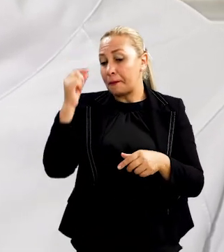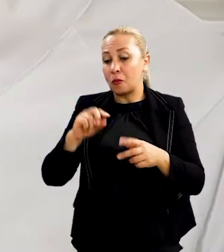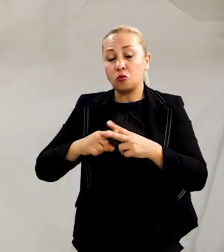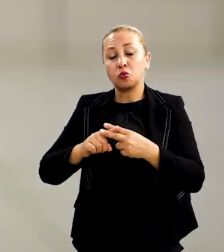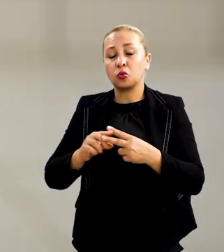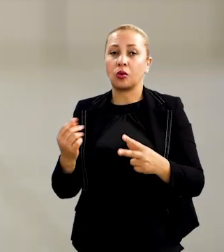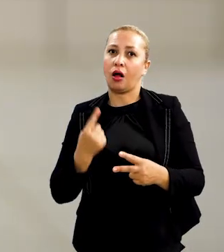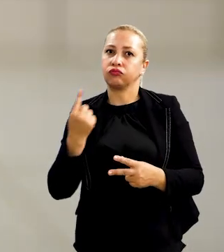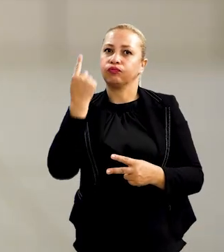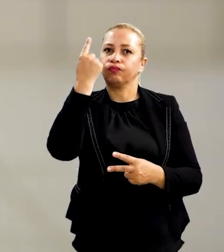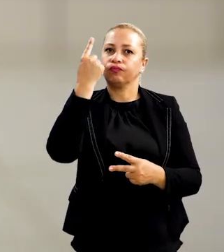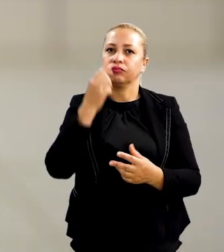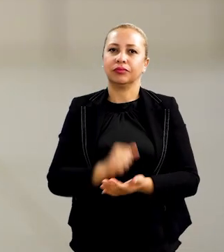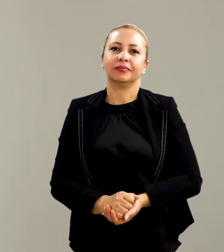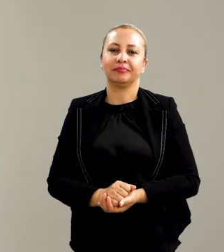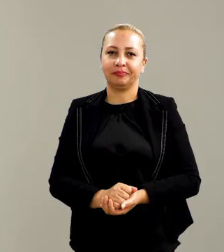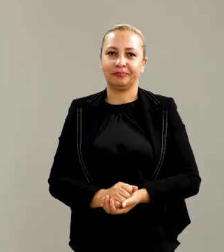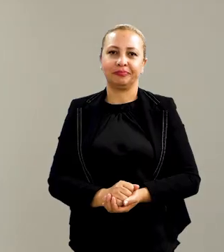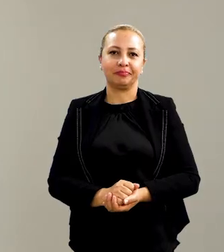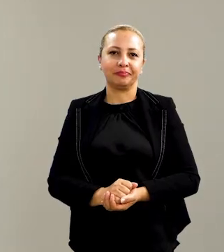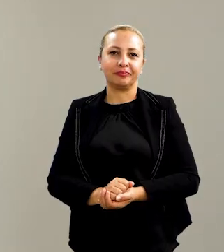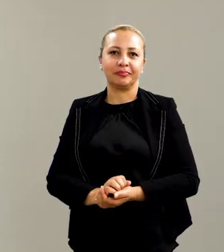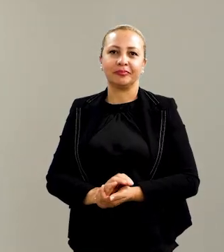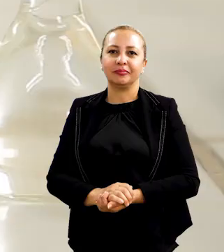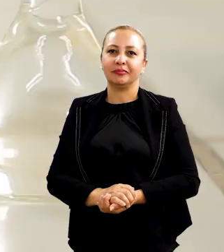altamente tóxicos.